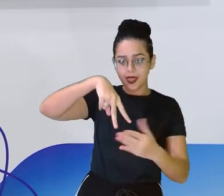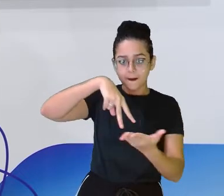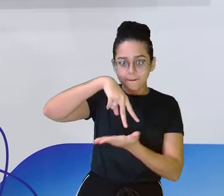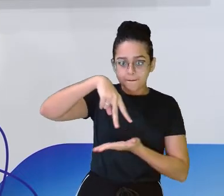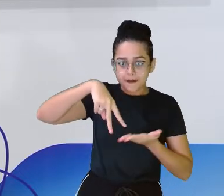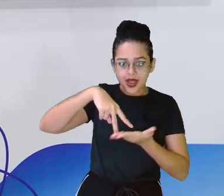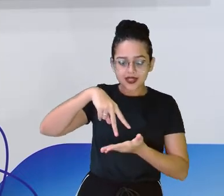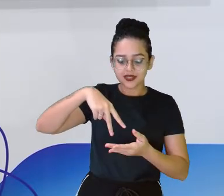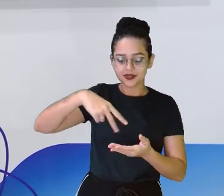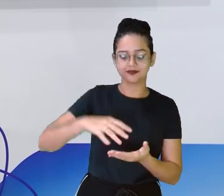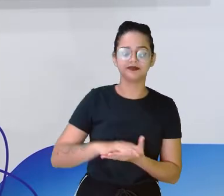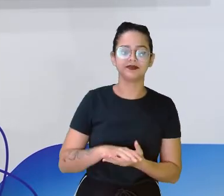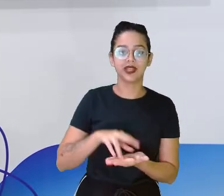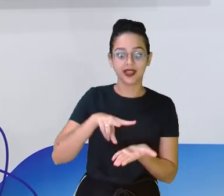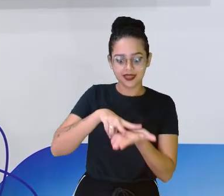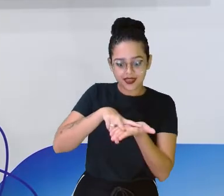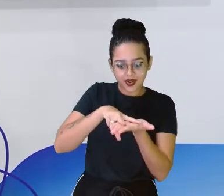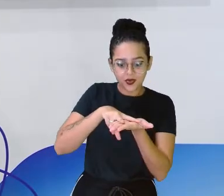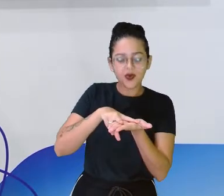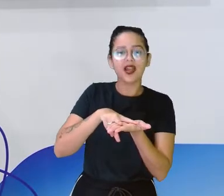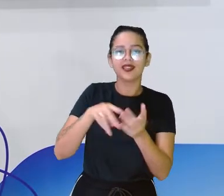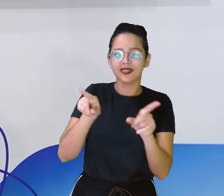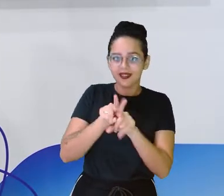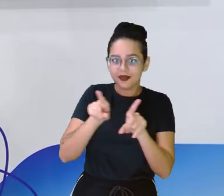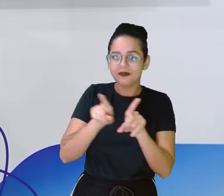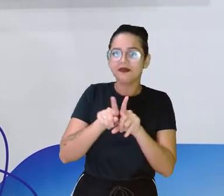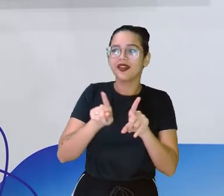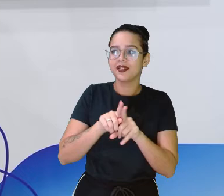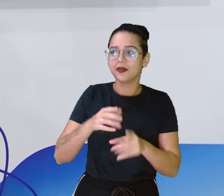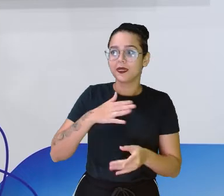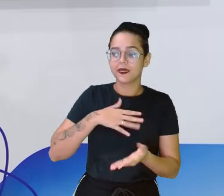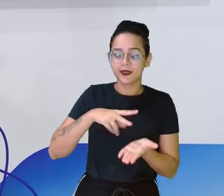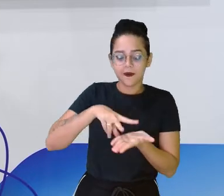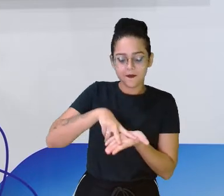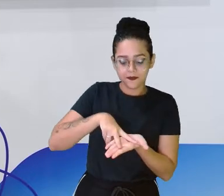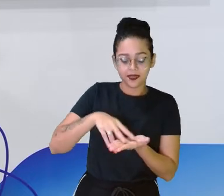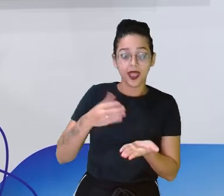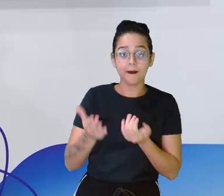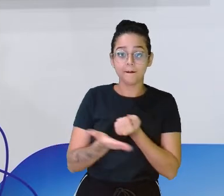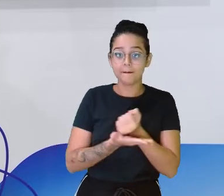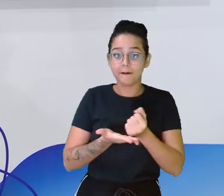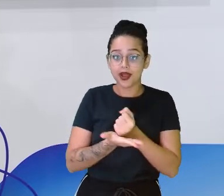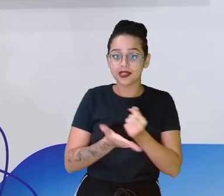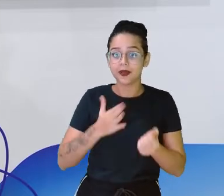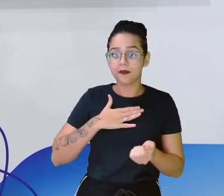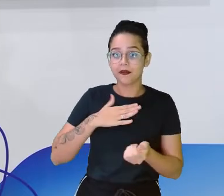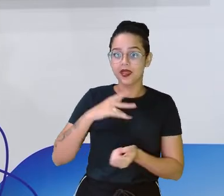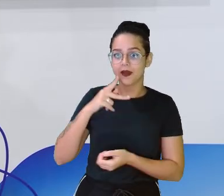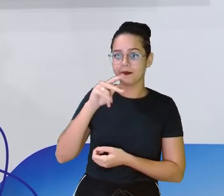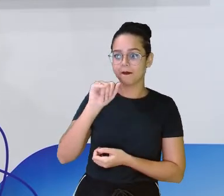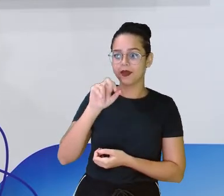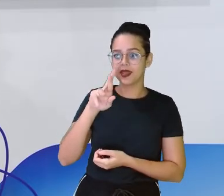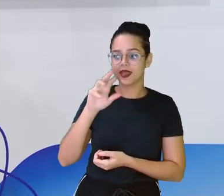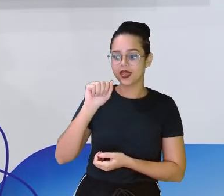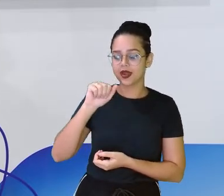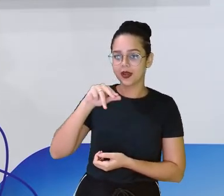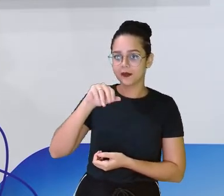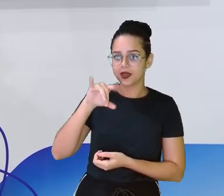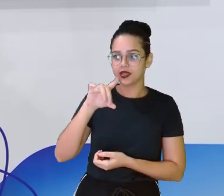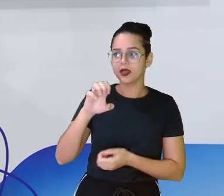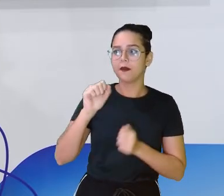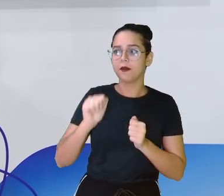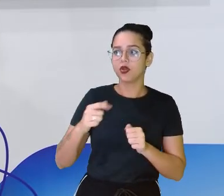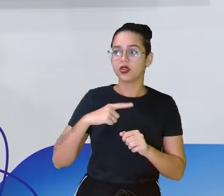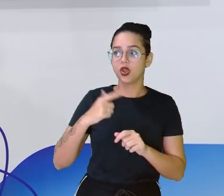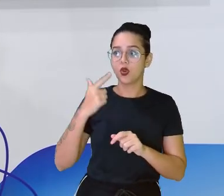triangular. Mas a base da minha pirâmide, ela pode ser formada por outro polígono, como eu tenho